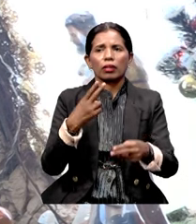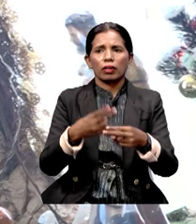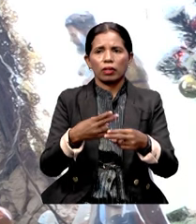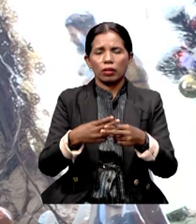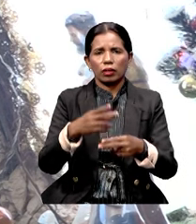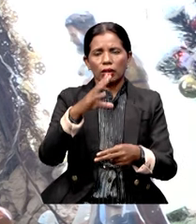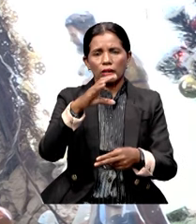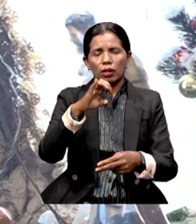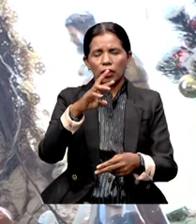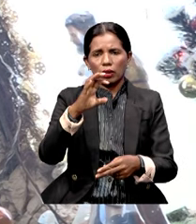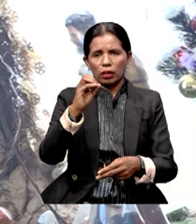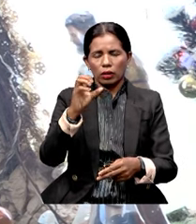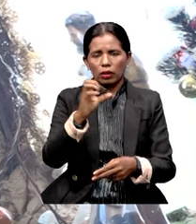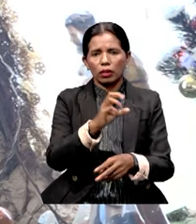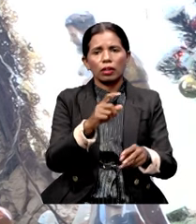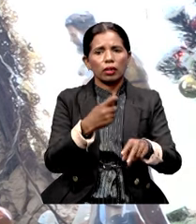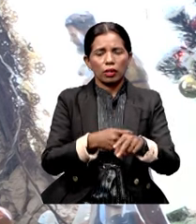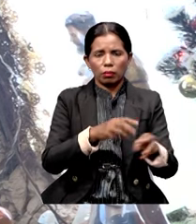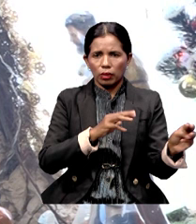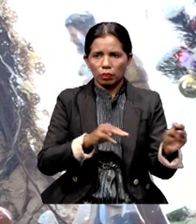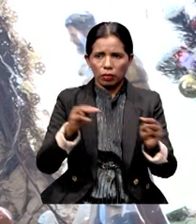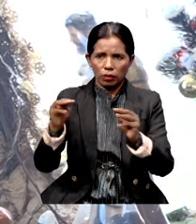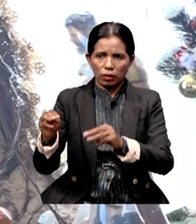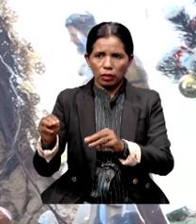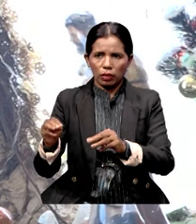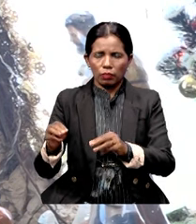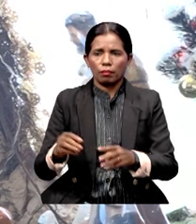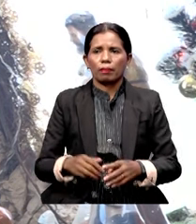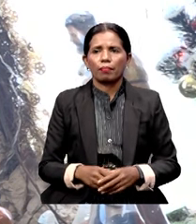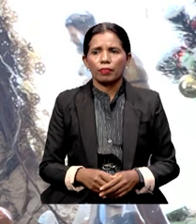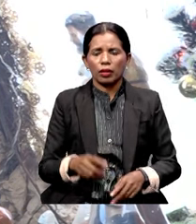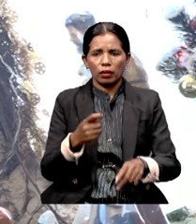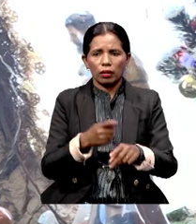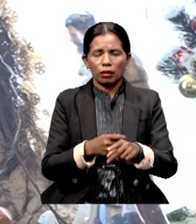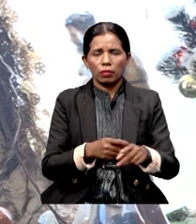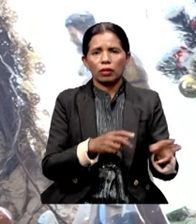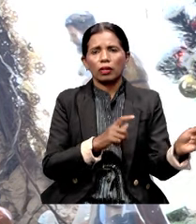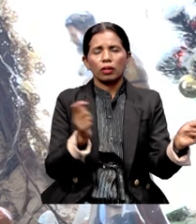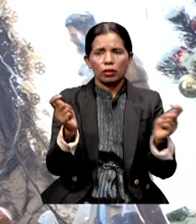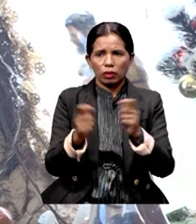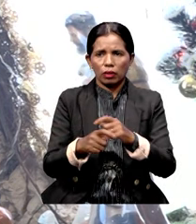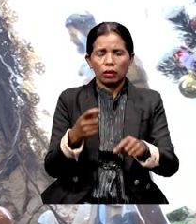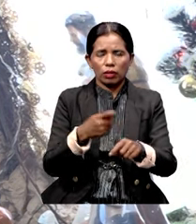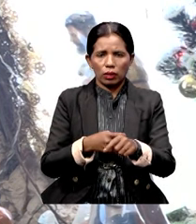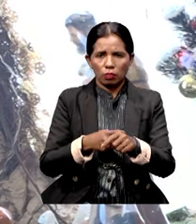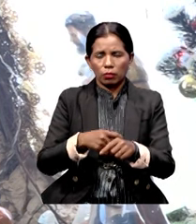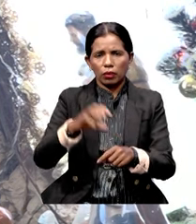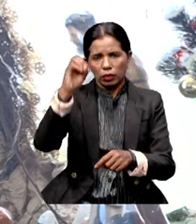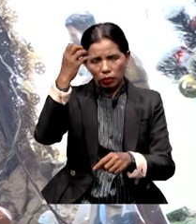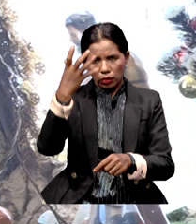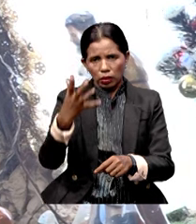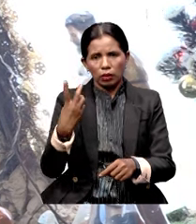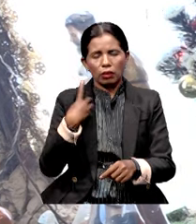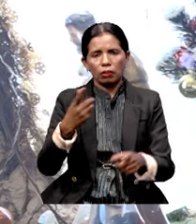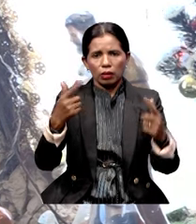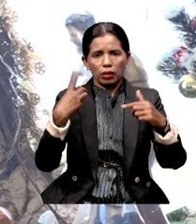kairos. Tempo da mudança, tempo da transformação. Momento graça, mas ita